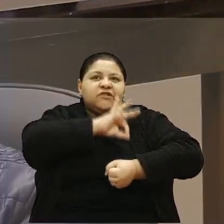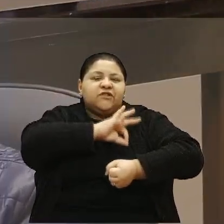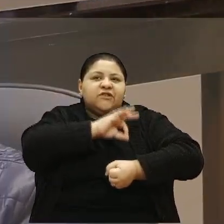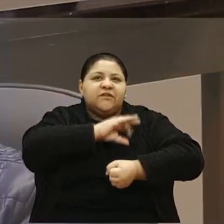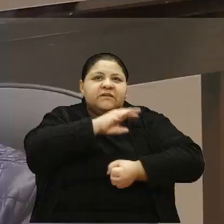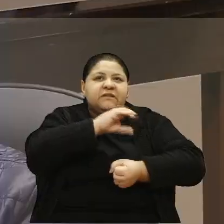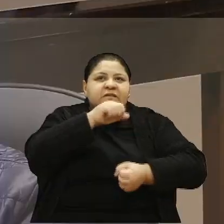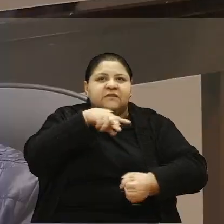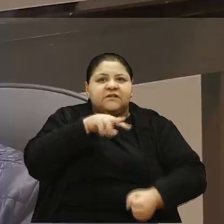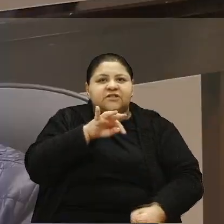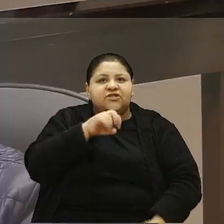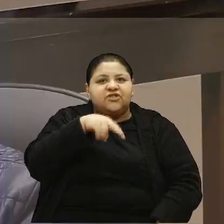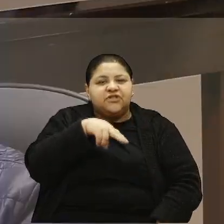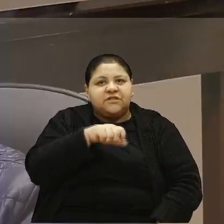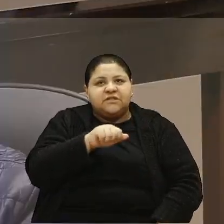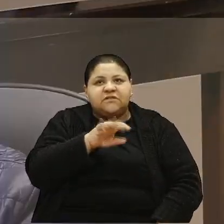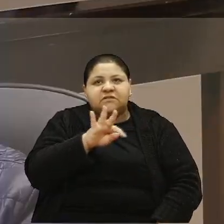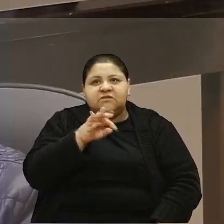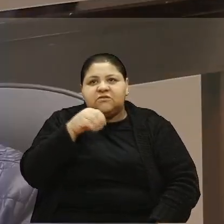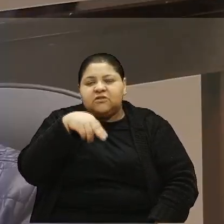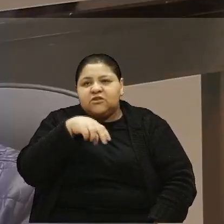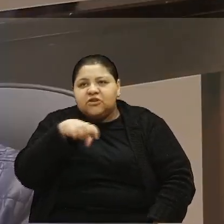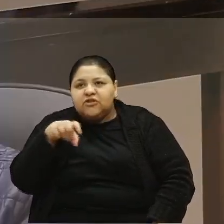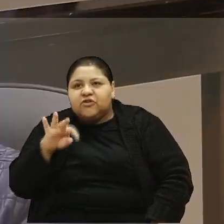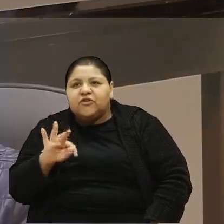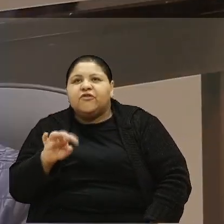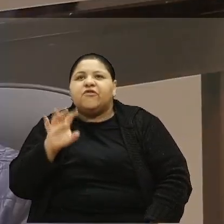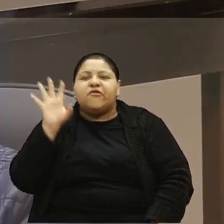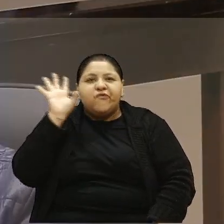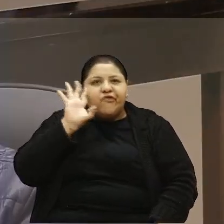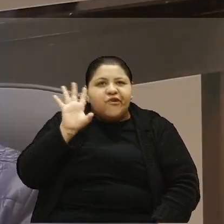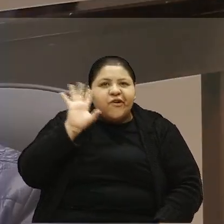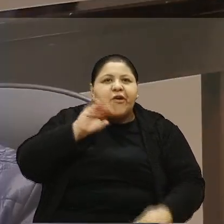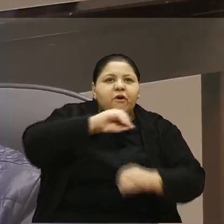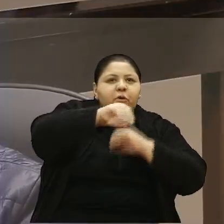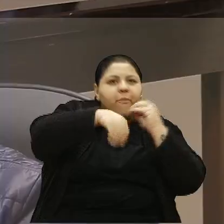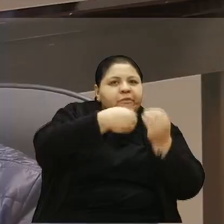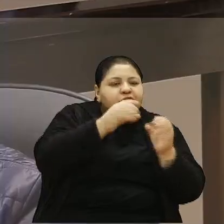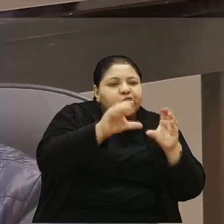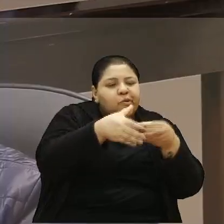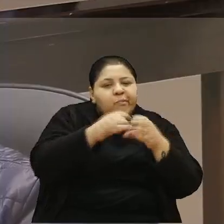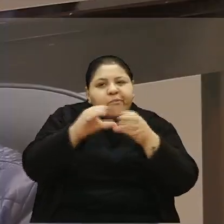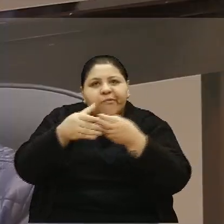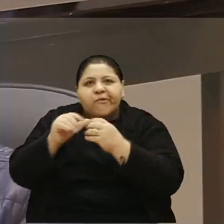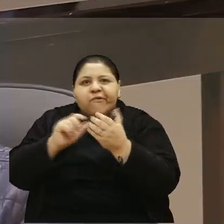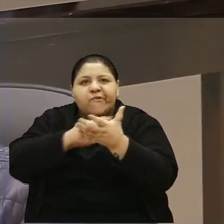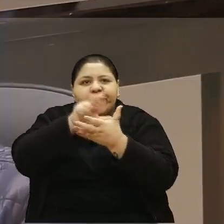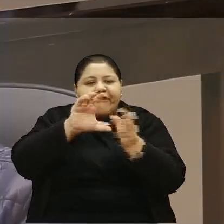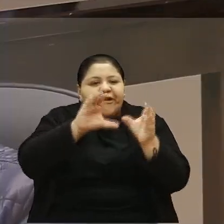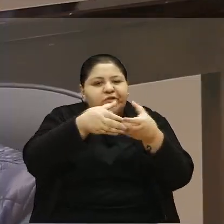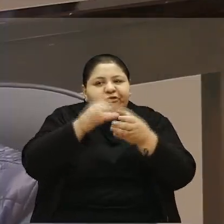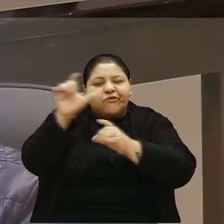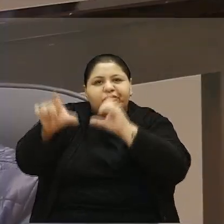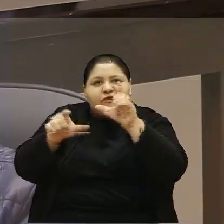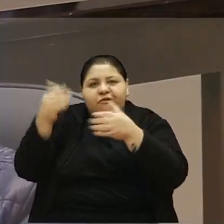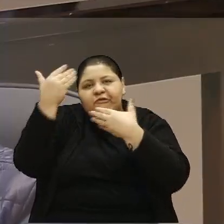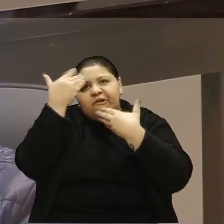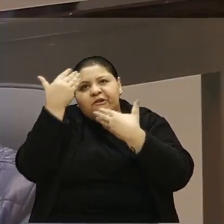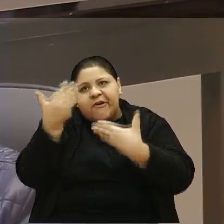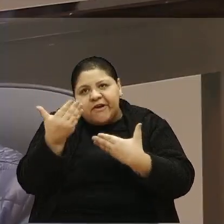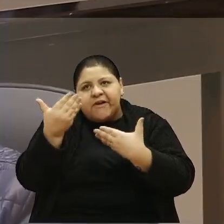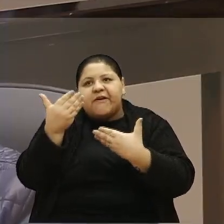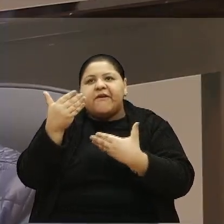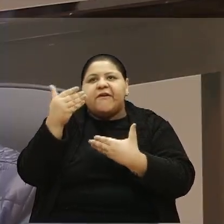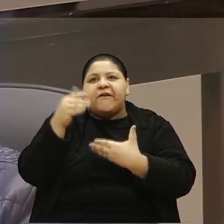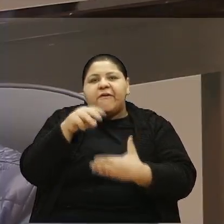Tonê. Foi bem legal o evento porque misturou um pouco de cada nicho, um pouco de cada coisa e vários grupos de pessoas, né? Agradecer aqui em especial